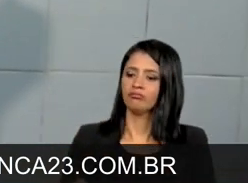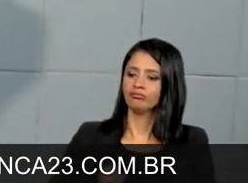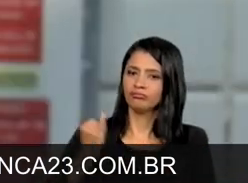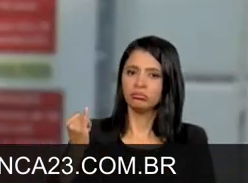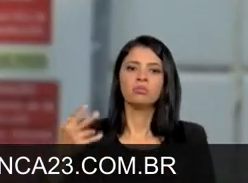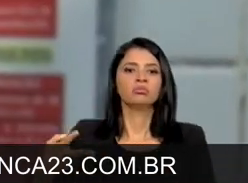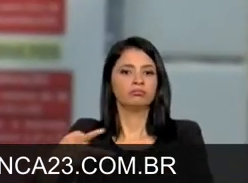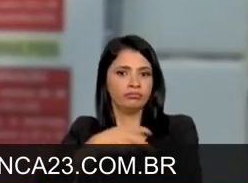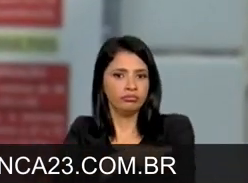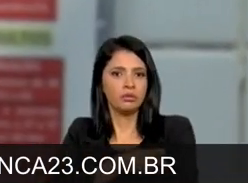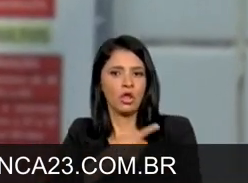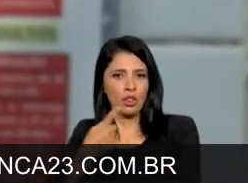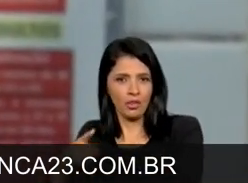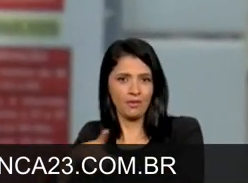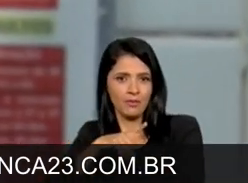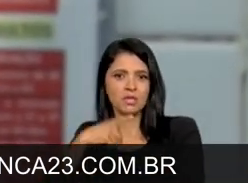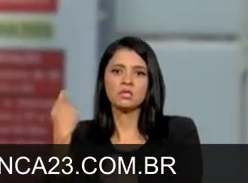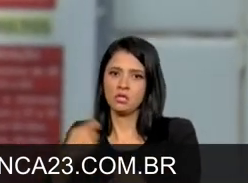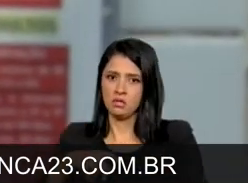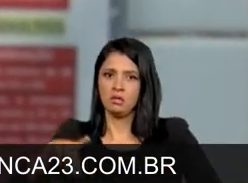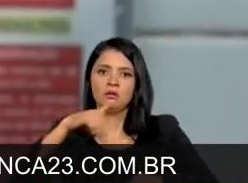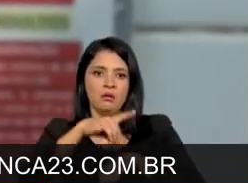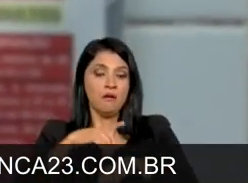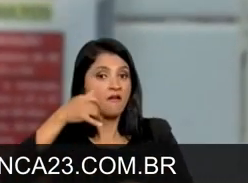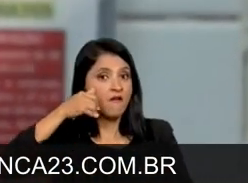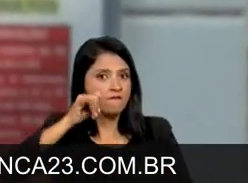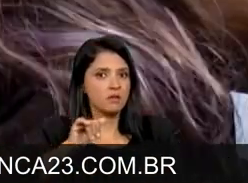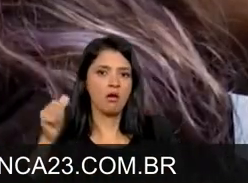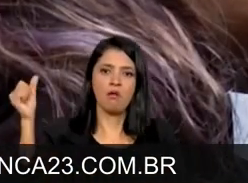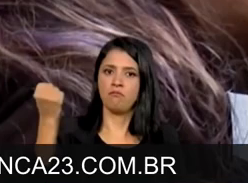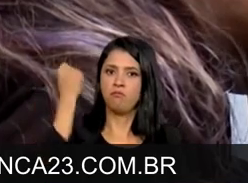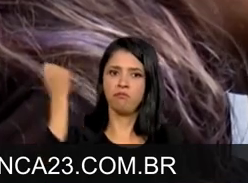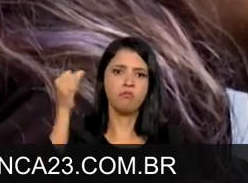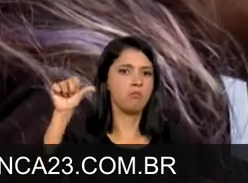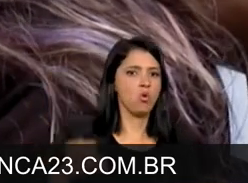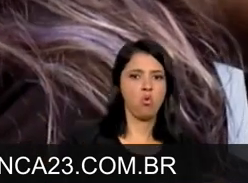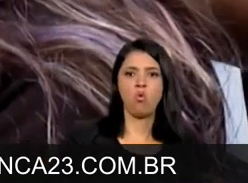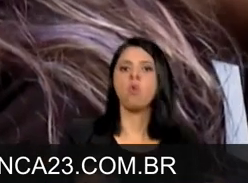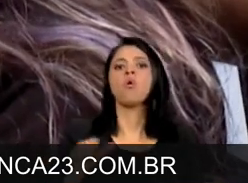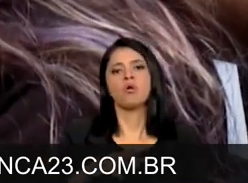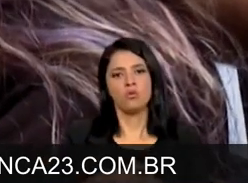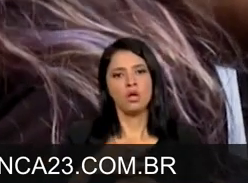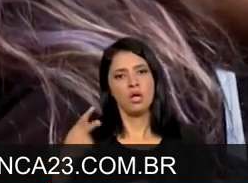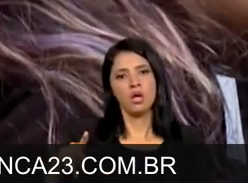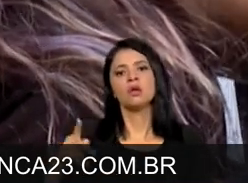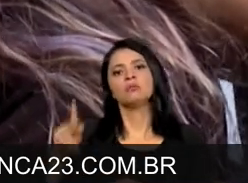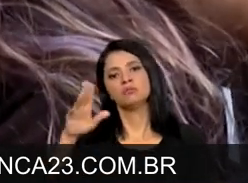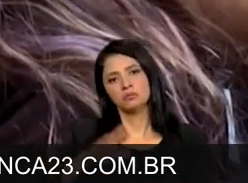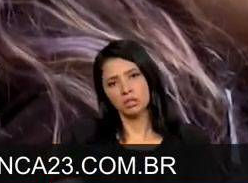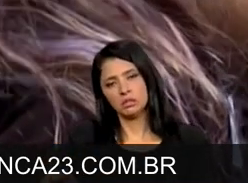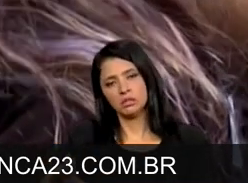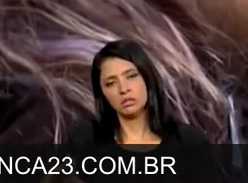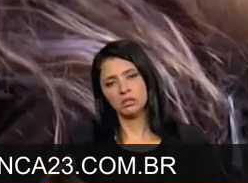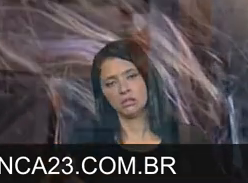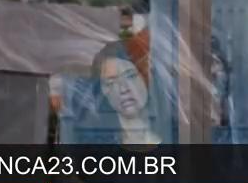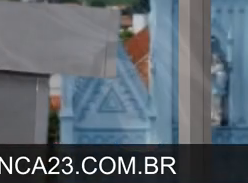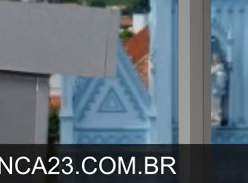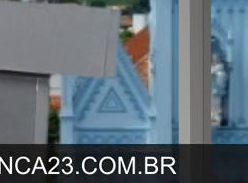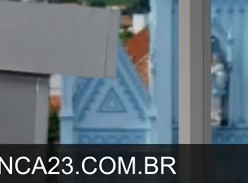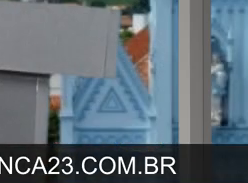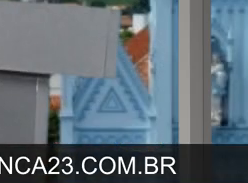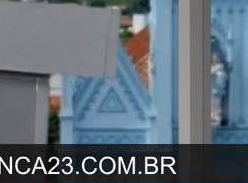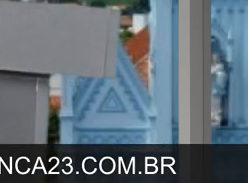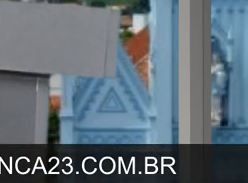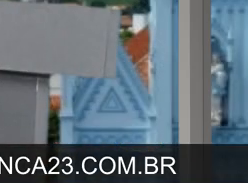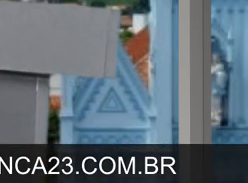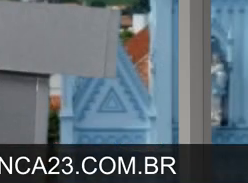da vacinação contra a dengue para evitar o agravamento da doença em crianças e adolescentes. E a